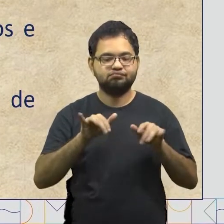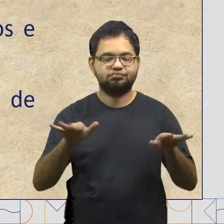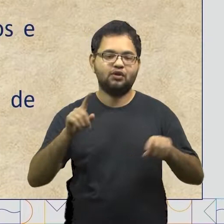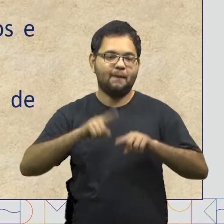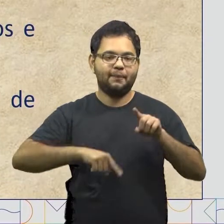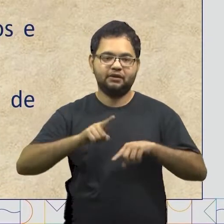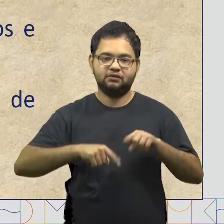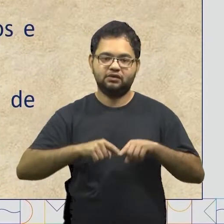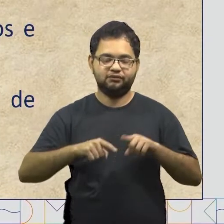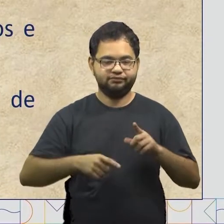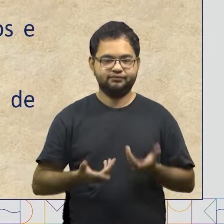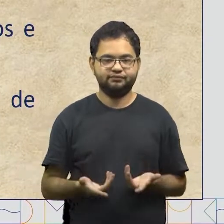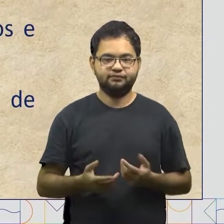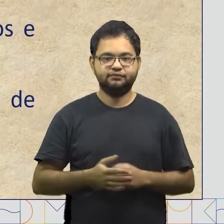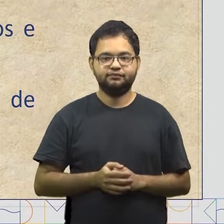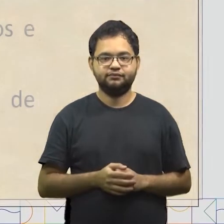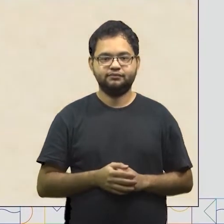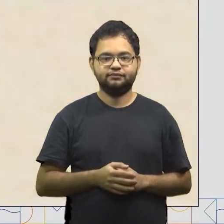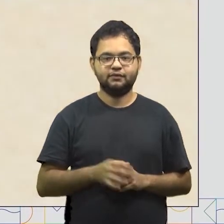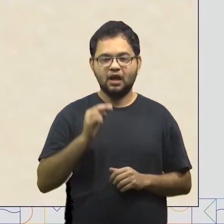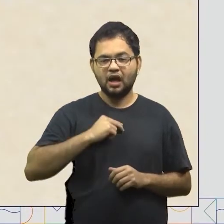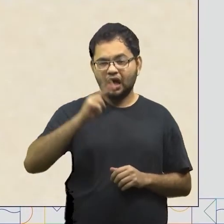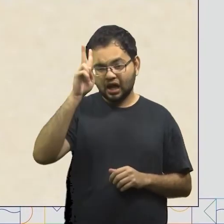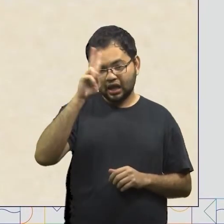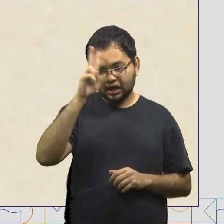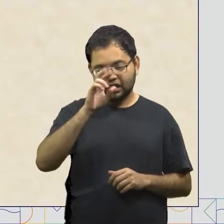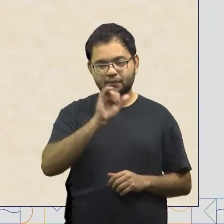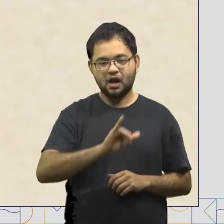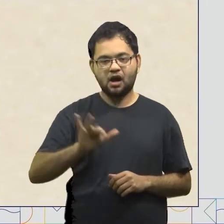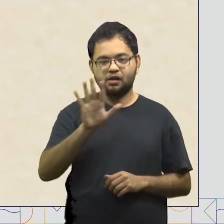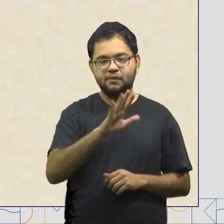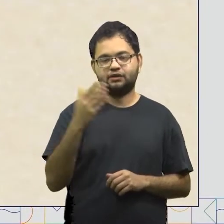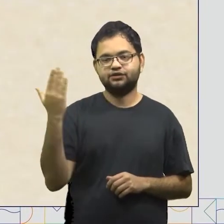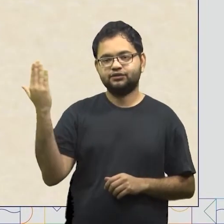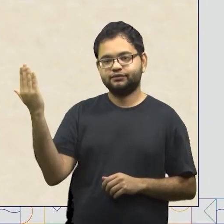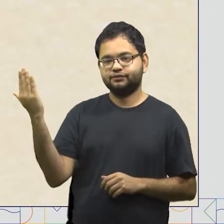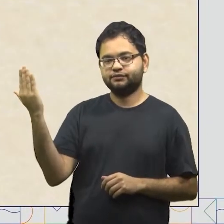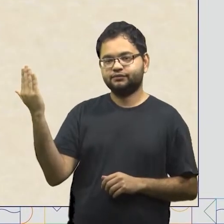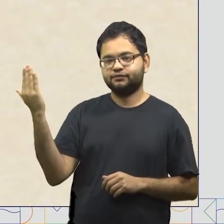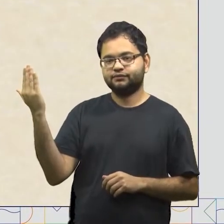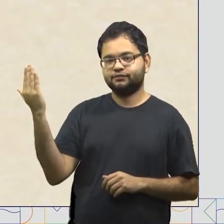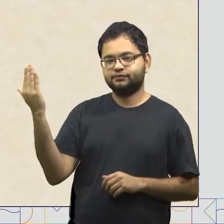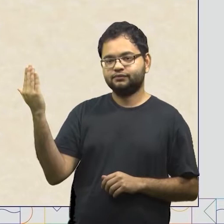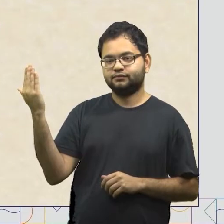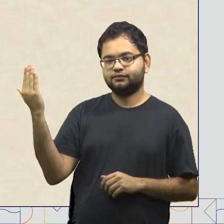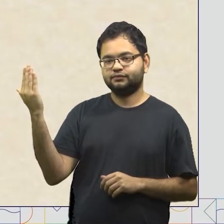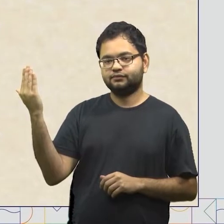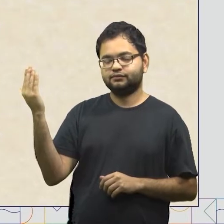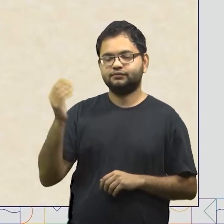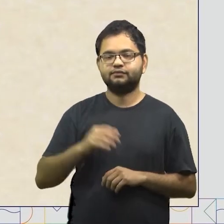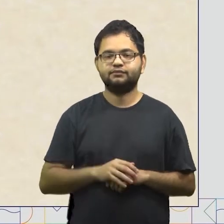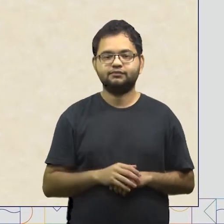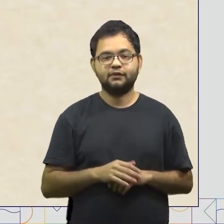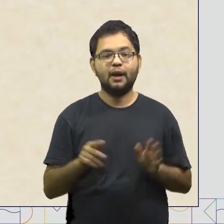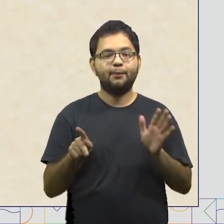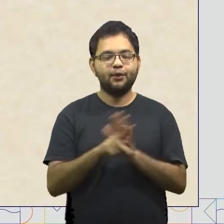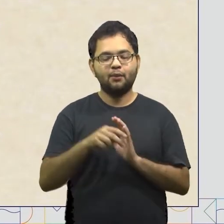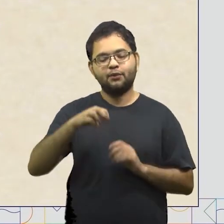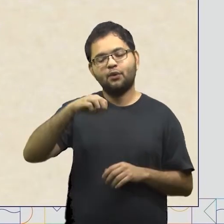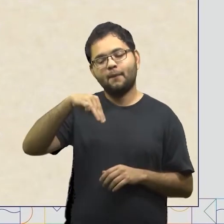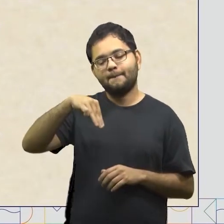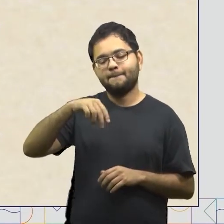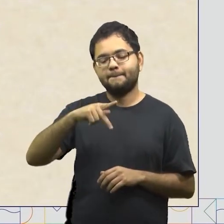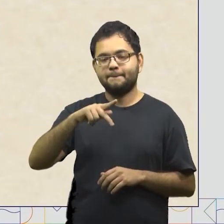né já que era gigantesco você lembra da tabula peutingeriana ela mostra as vezes do Império